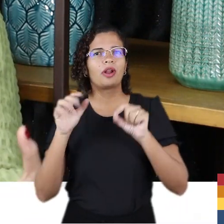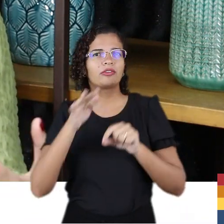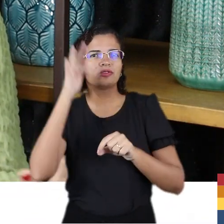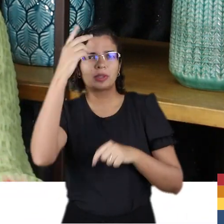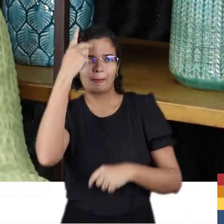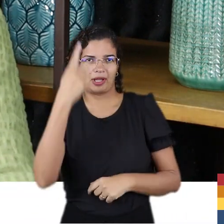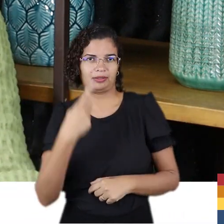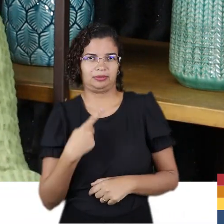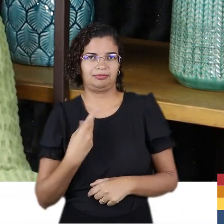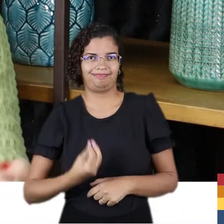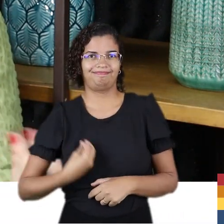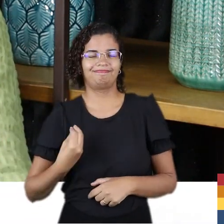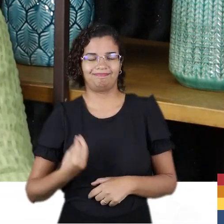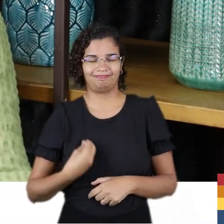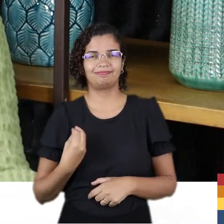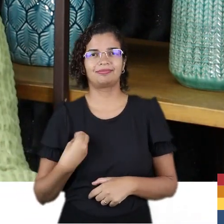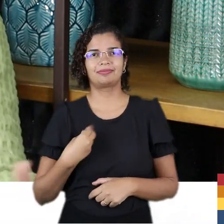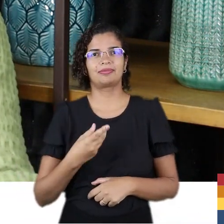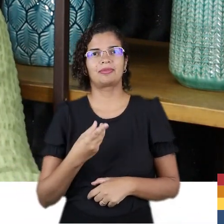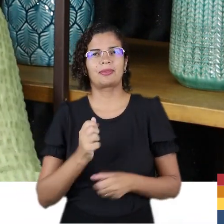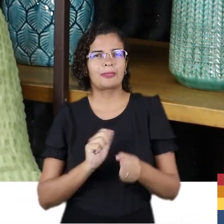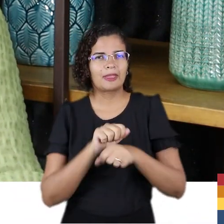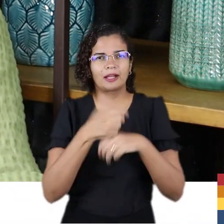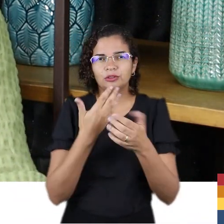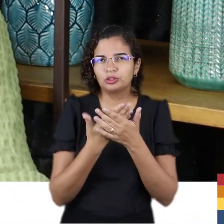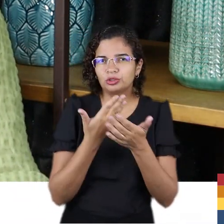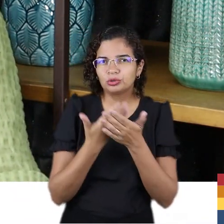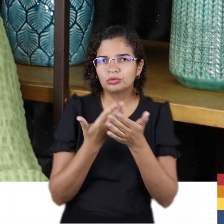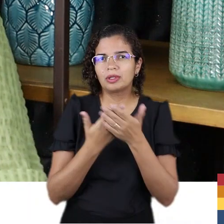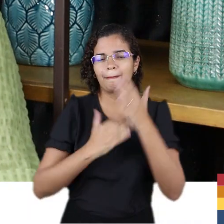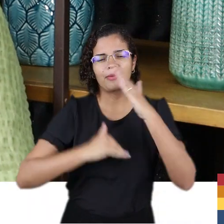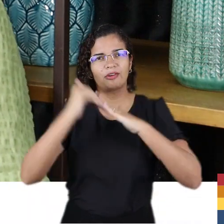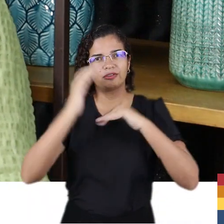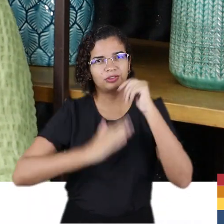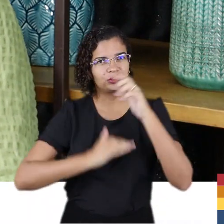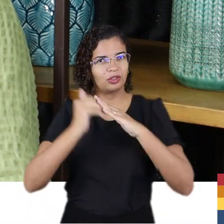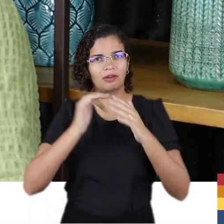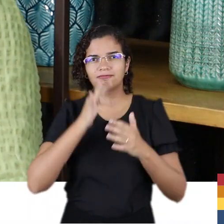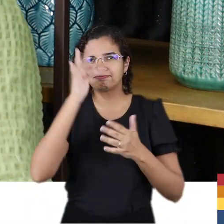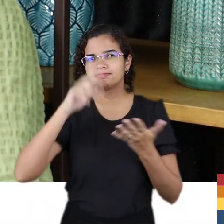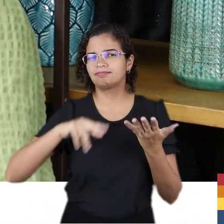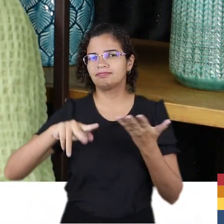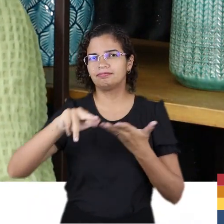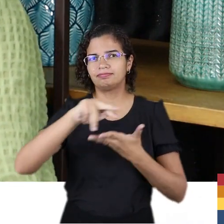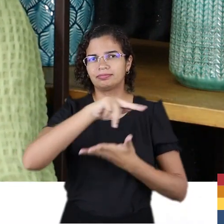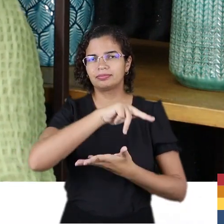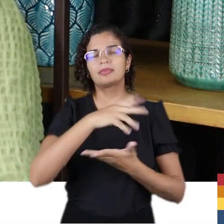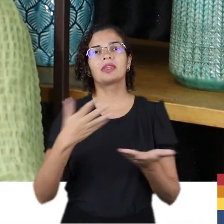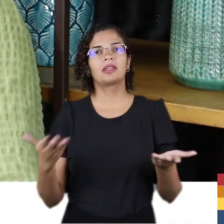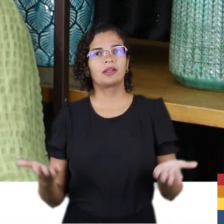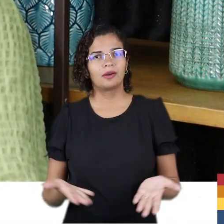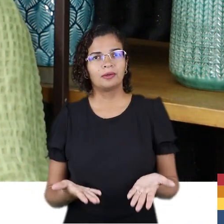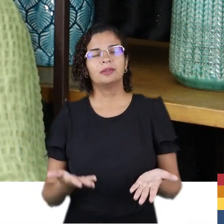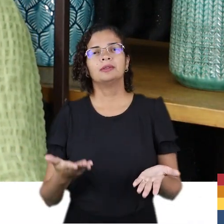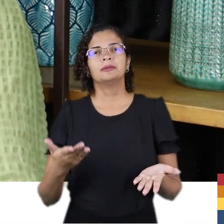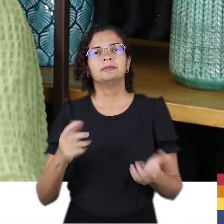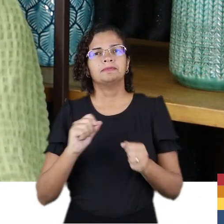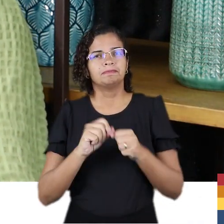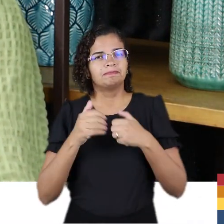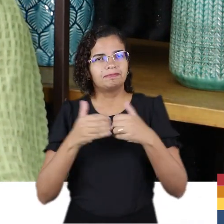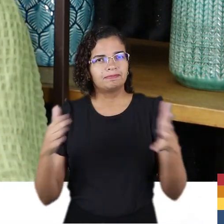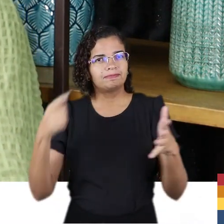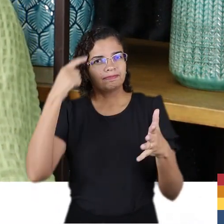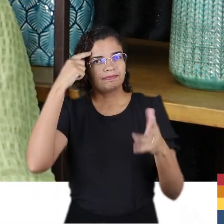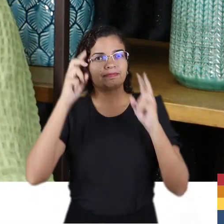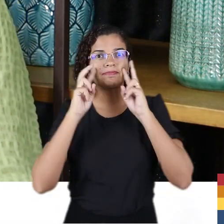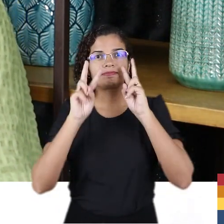né? Acadêmica, profissional, enfim, né? Então a gente vai sim partir de uma visão que a